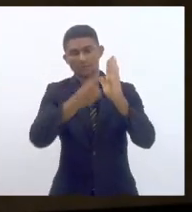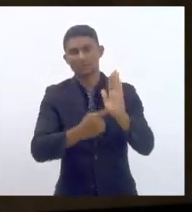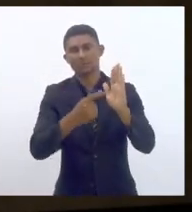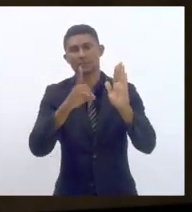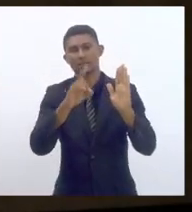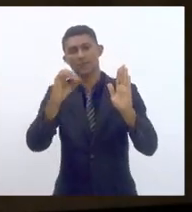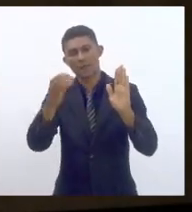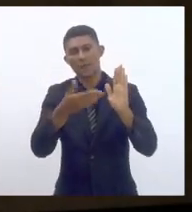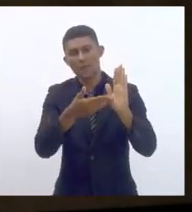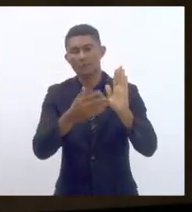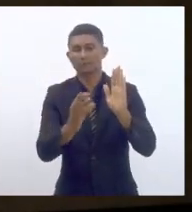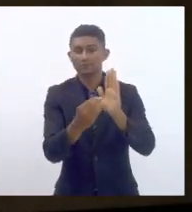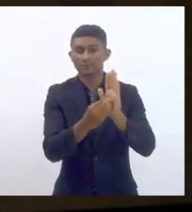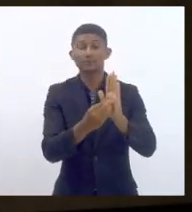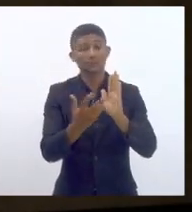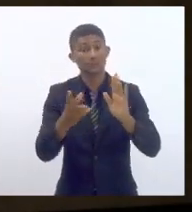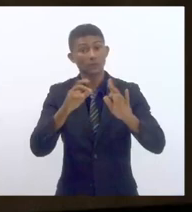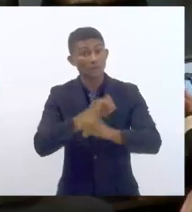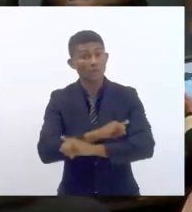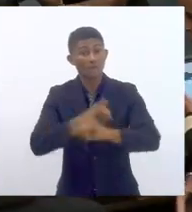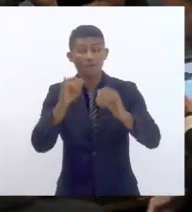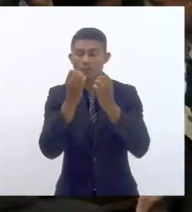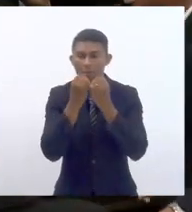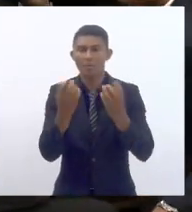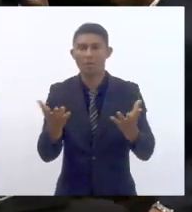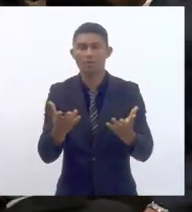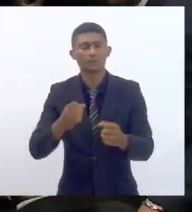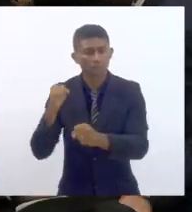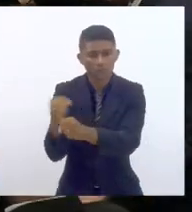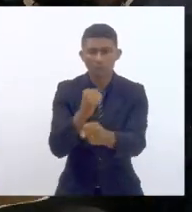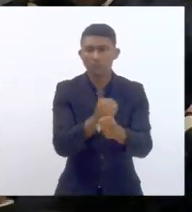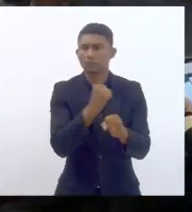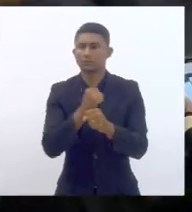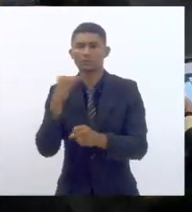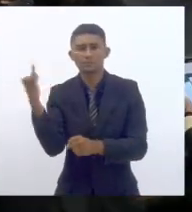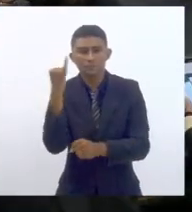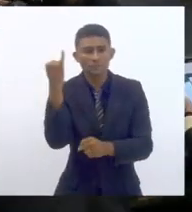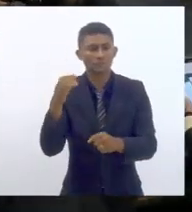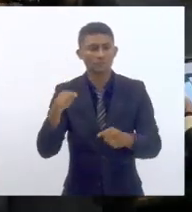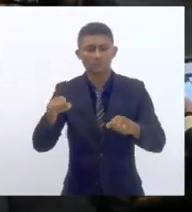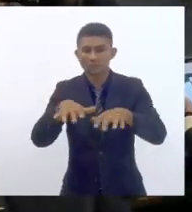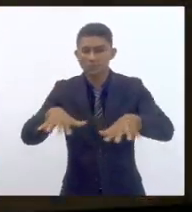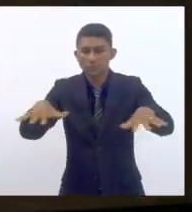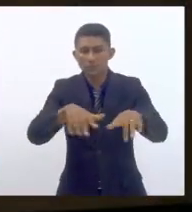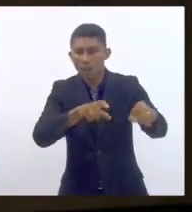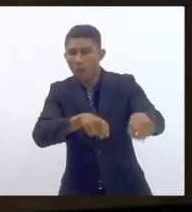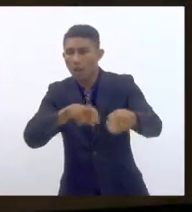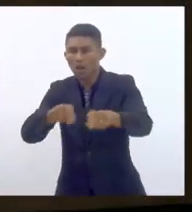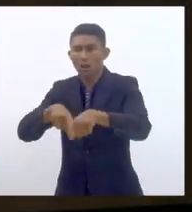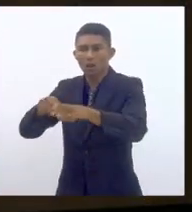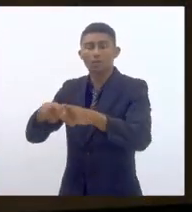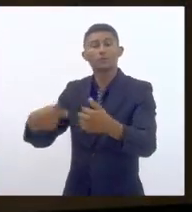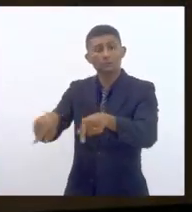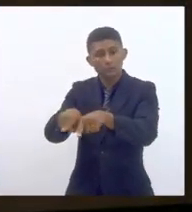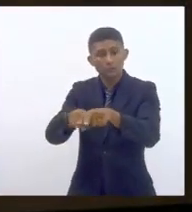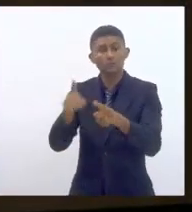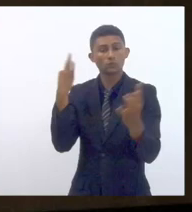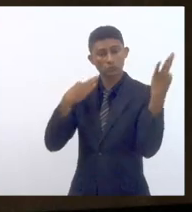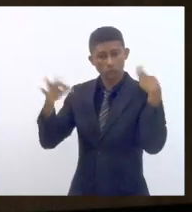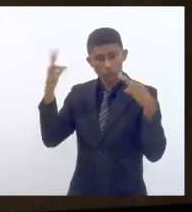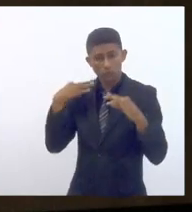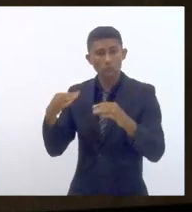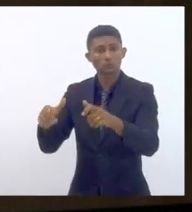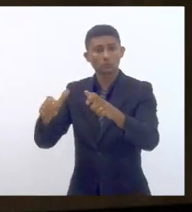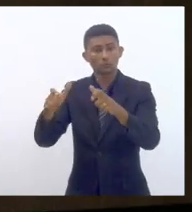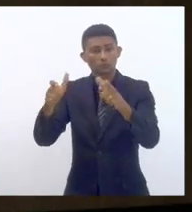boa nova aí para a cidade, essa obra é importante ali para aquela zona rural do município e uma zona turística. Para a